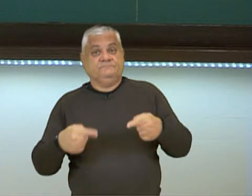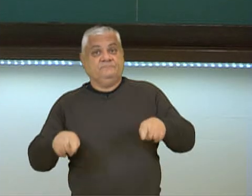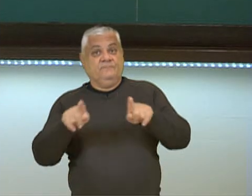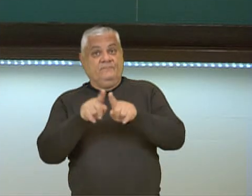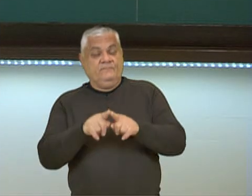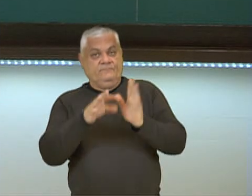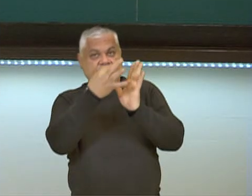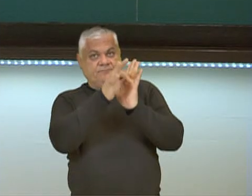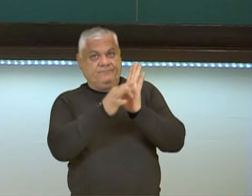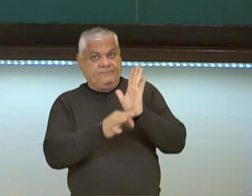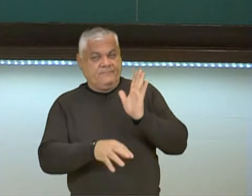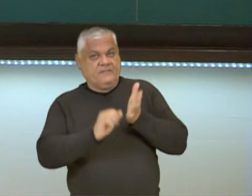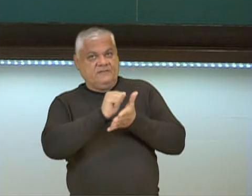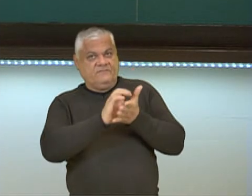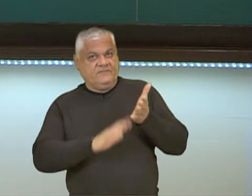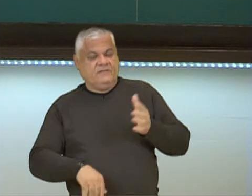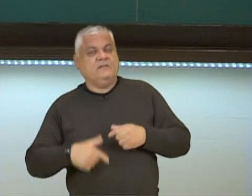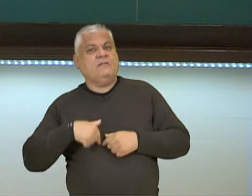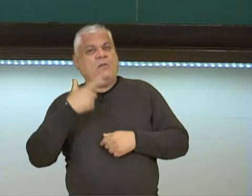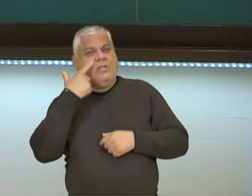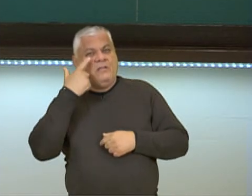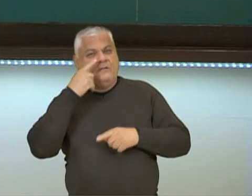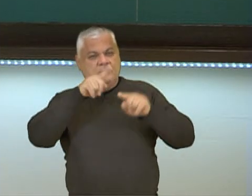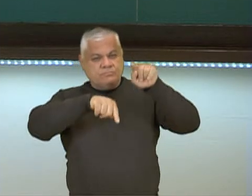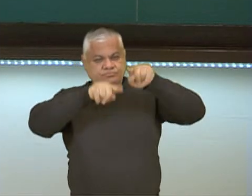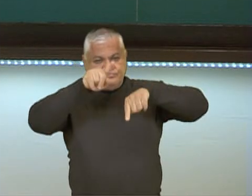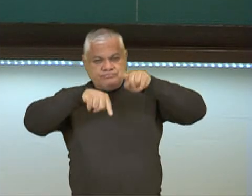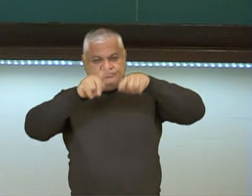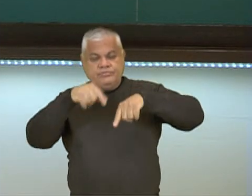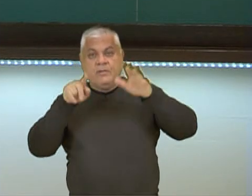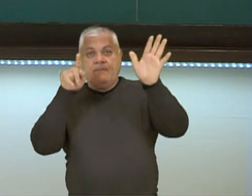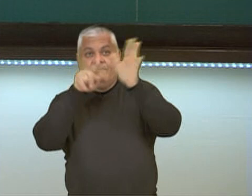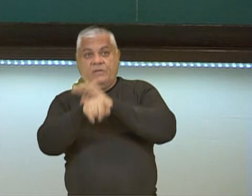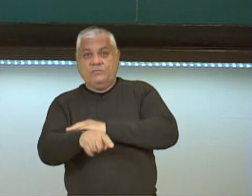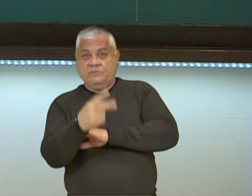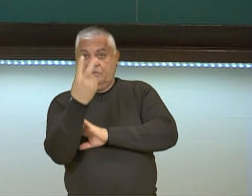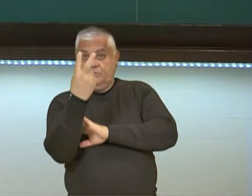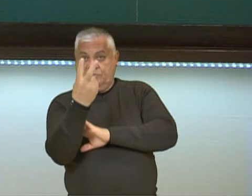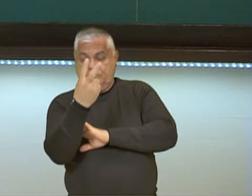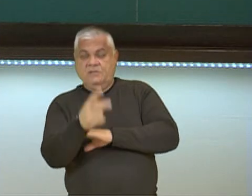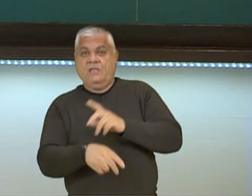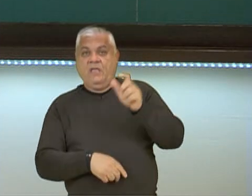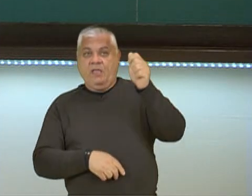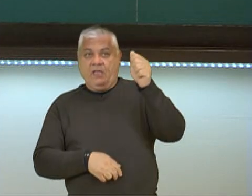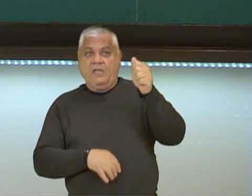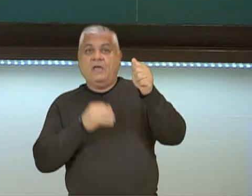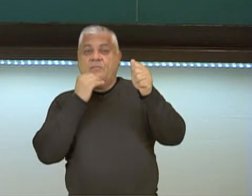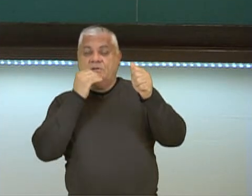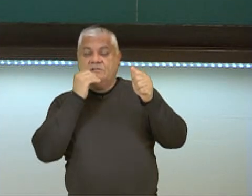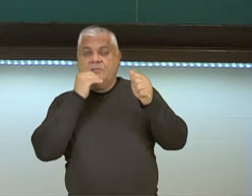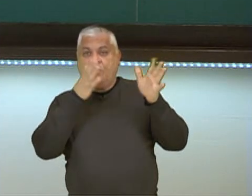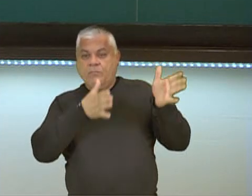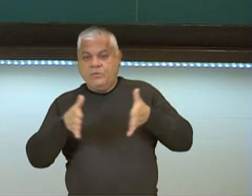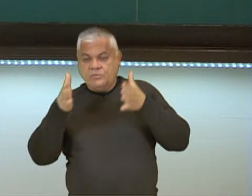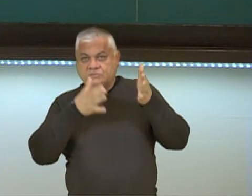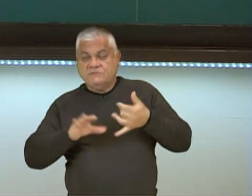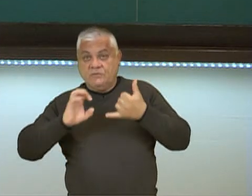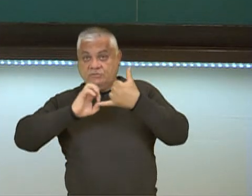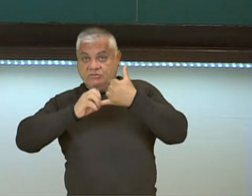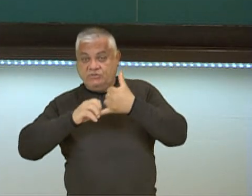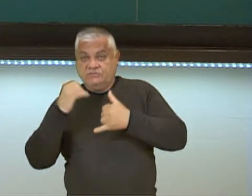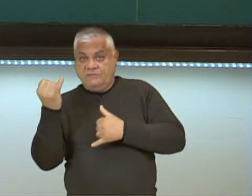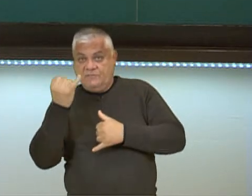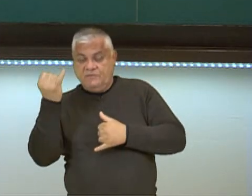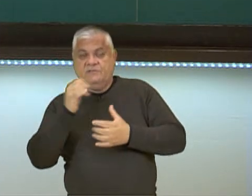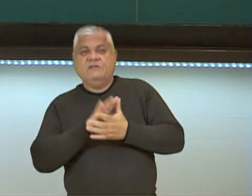Voltamos com a correção da atividade, então analisando o gráfico, duas perguntinhas sobre a questão da produção da soja, da importância dessa